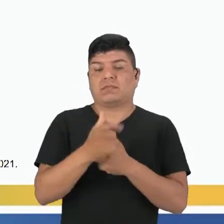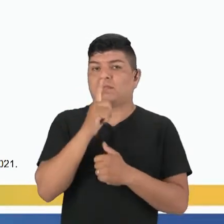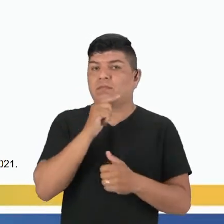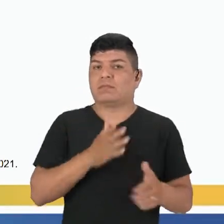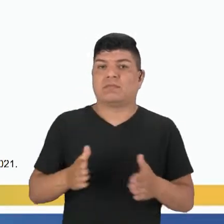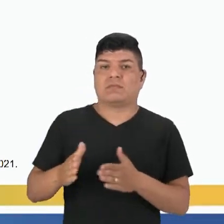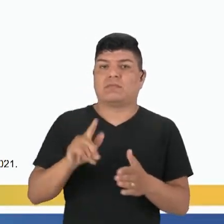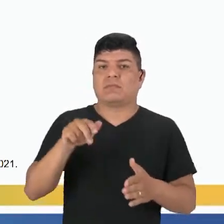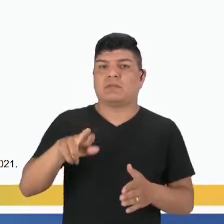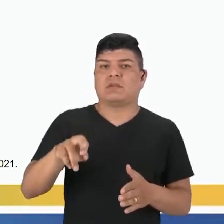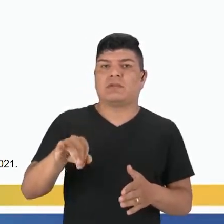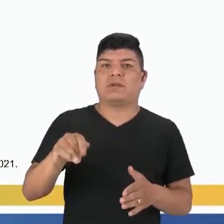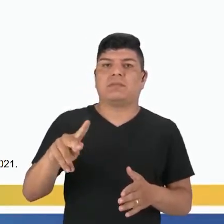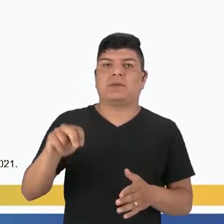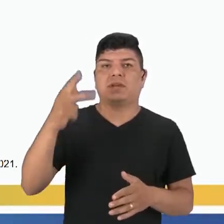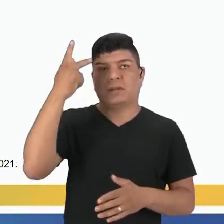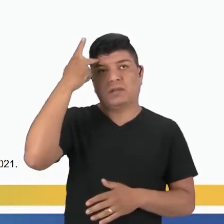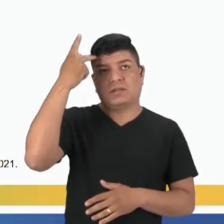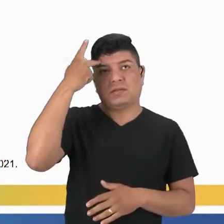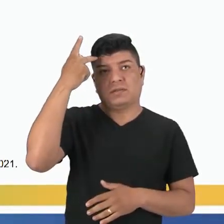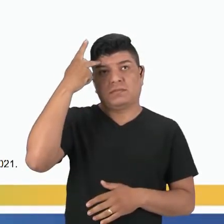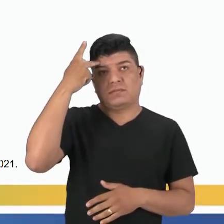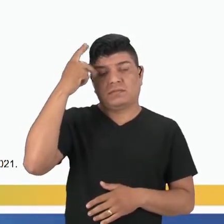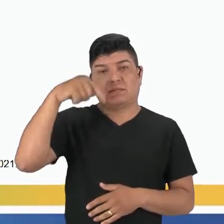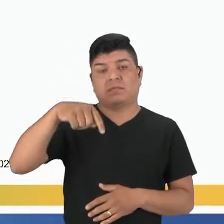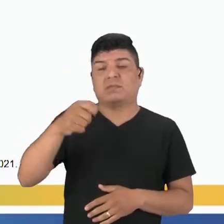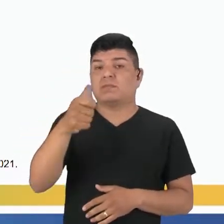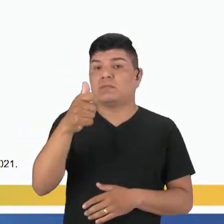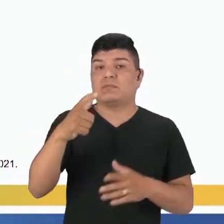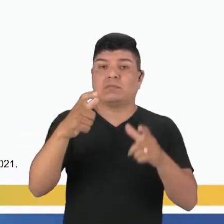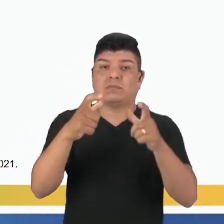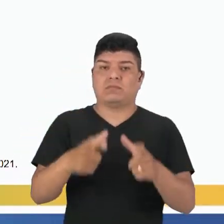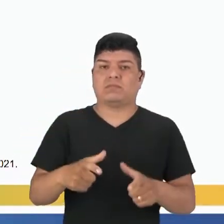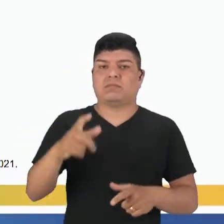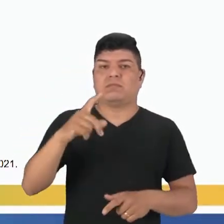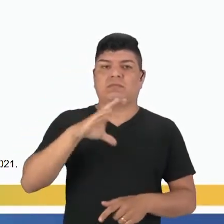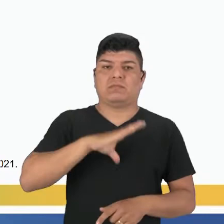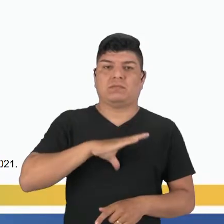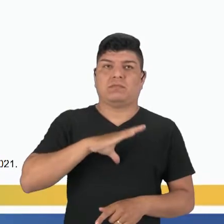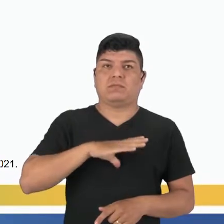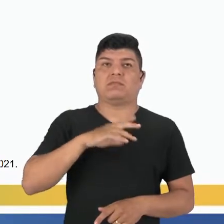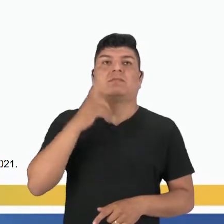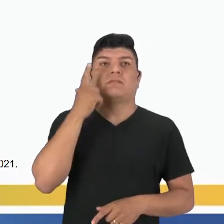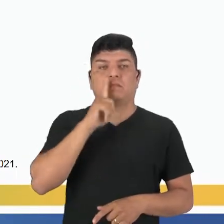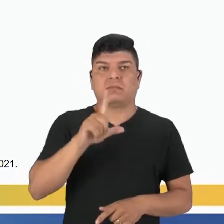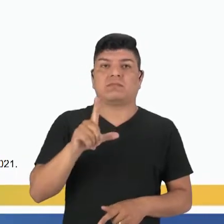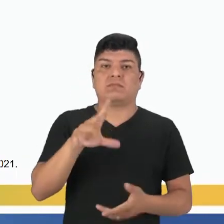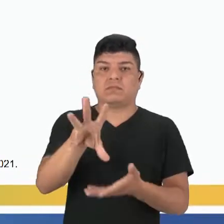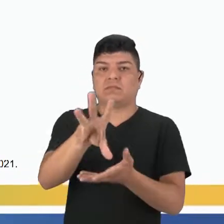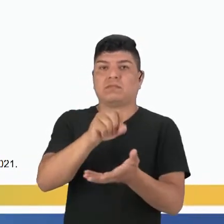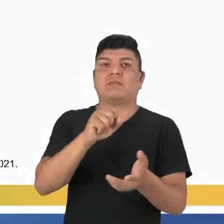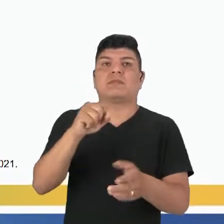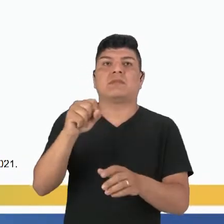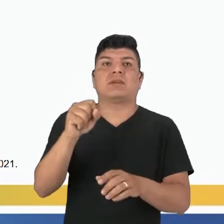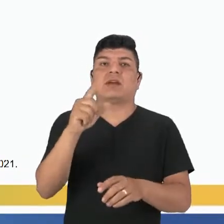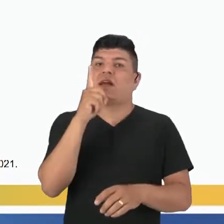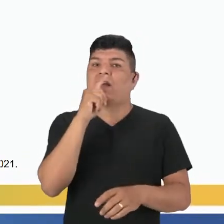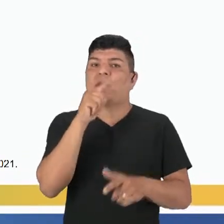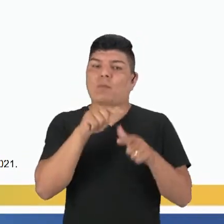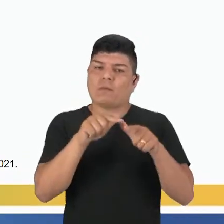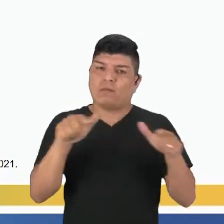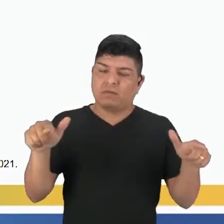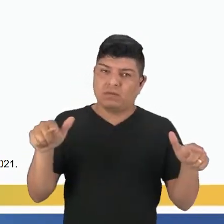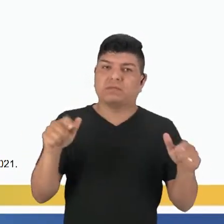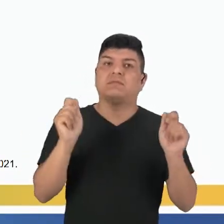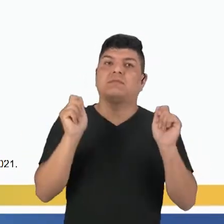de Guarapiranga, na zona sul de São Paulo. Esse aqui é um dos pouquíssimos lugares da cidade em que a gente ainda consegue captar água razoavelmente limpa